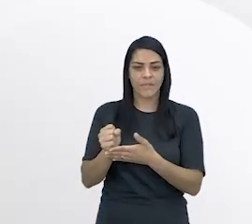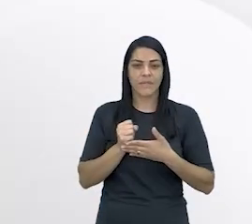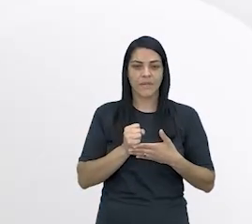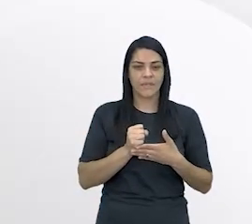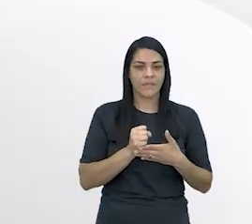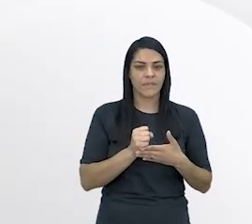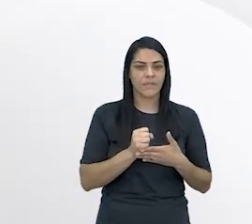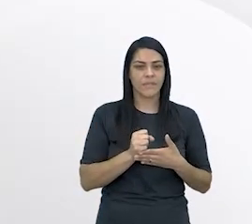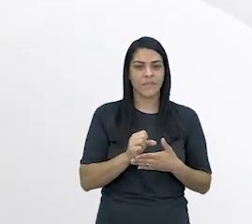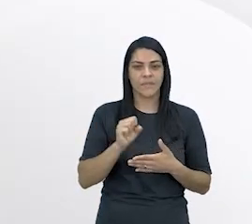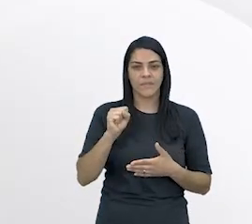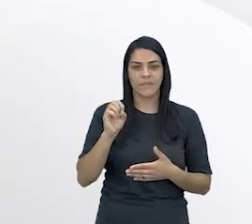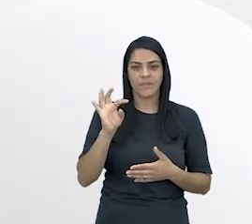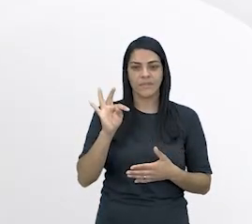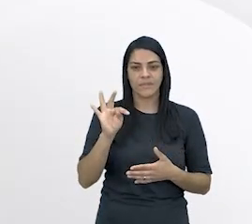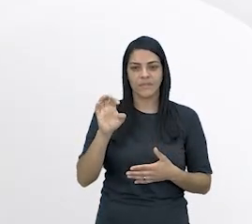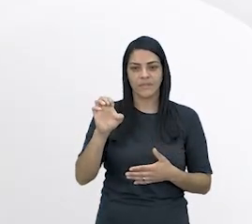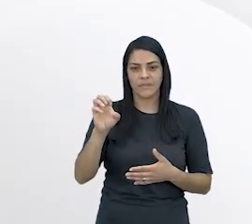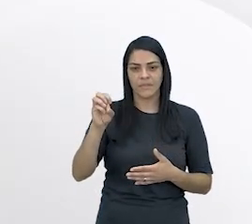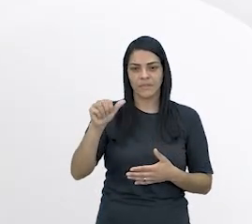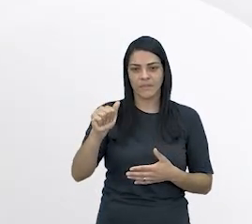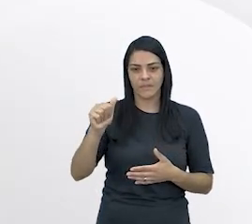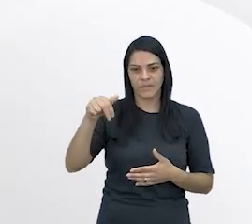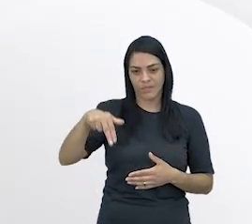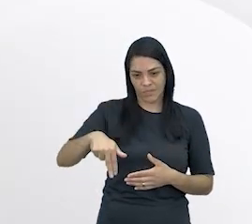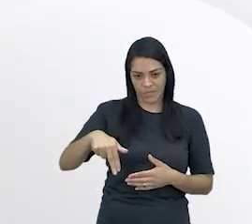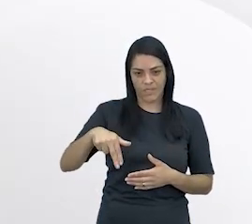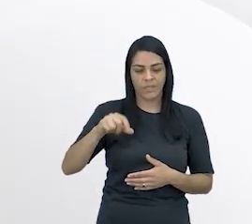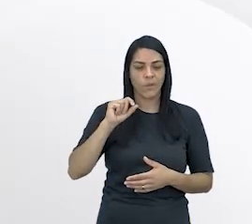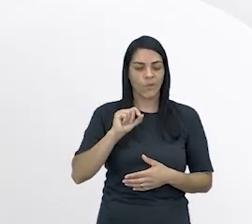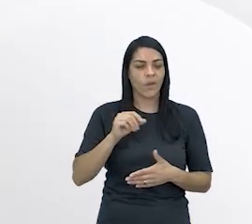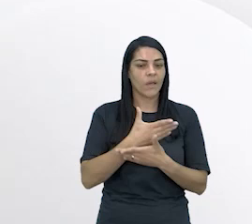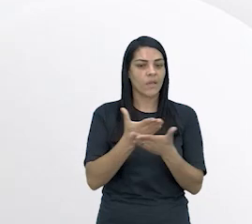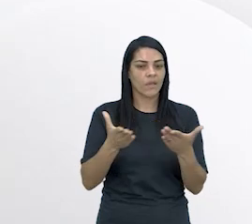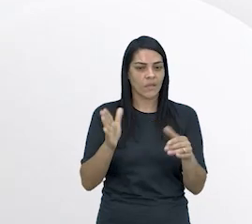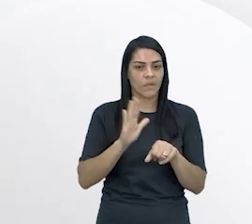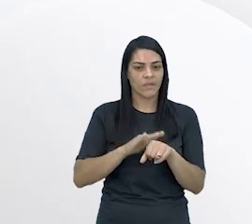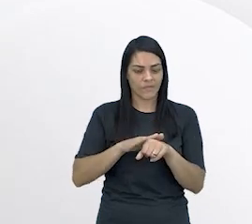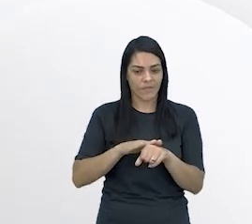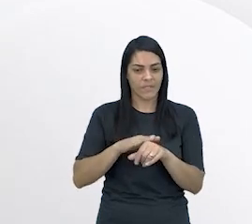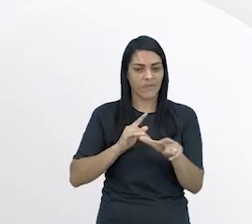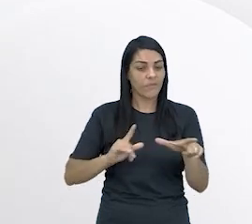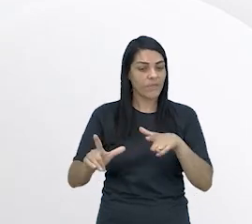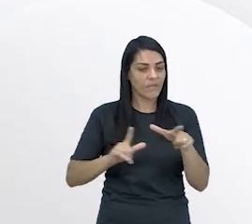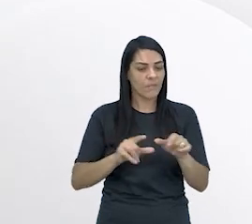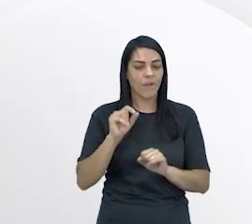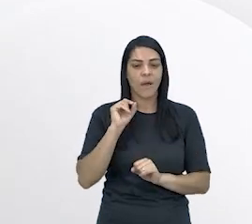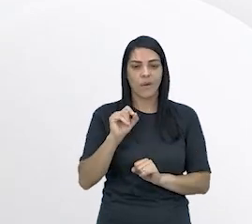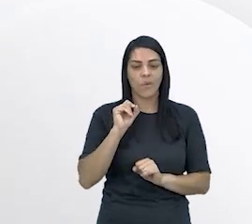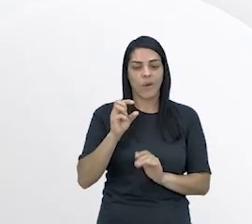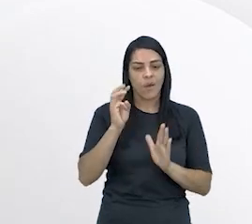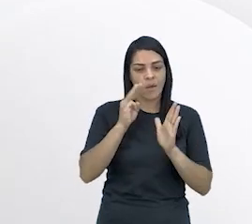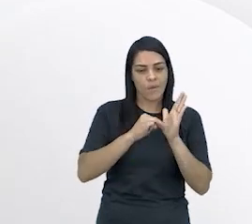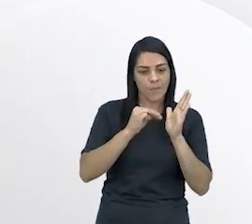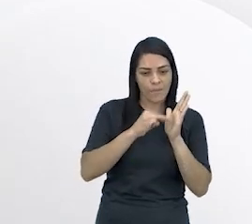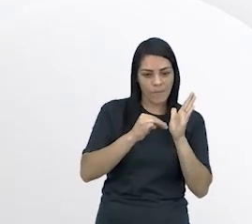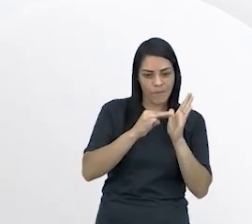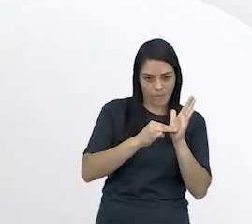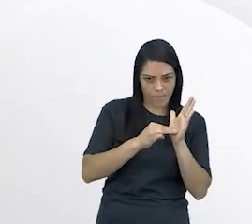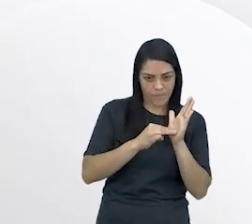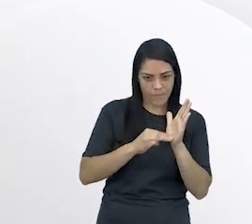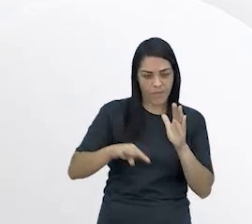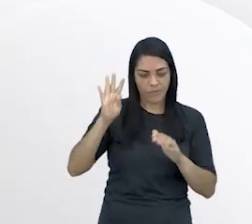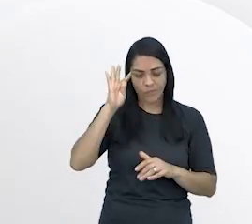E o que é o STEAM, né? Aqui a gente vai trabalhar principalmente com a metodologia de solução